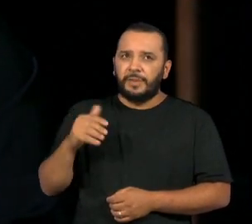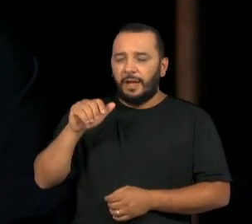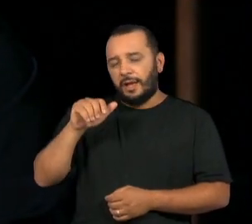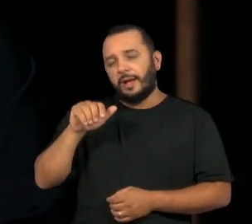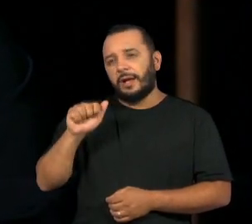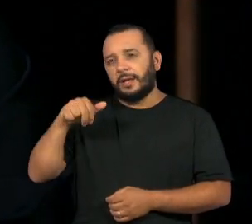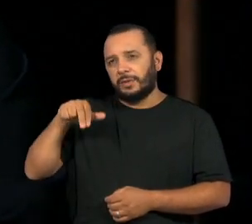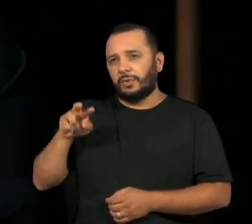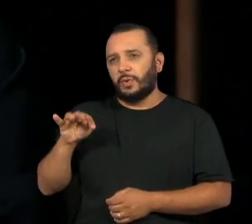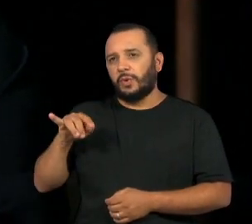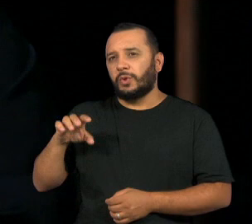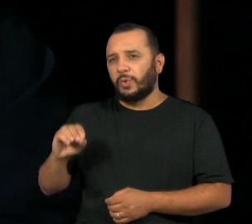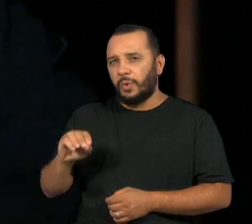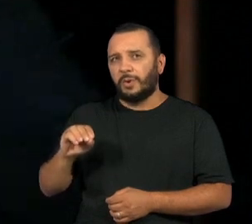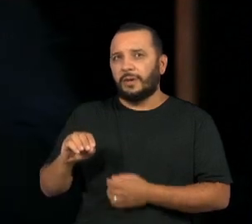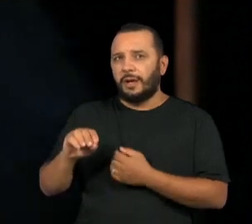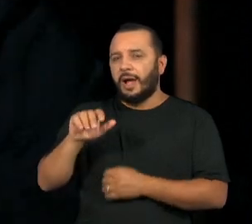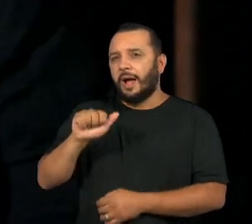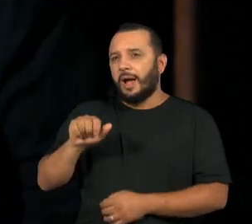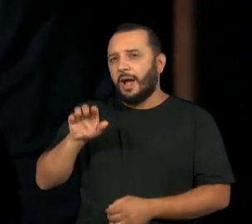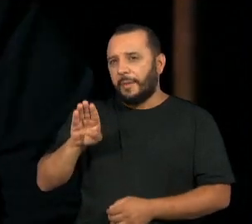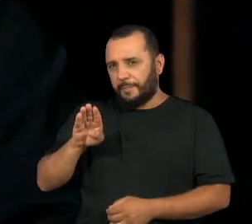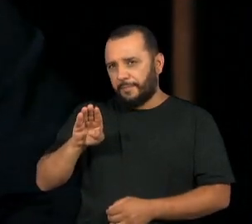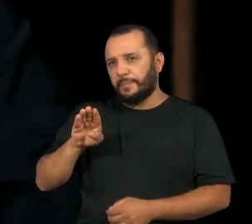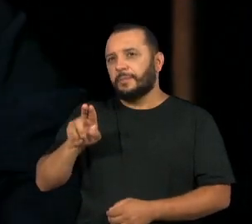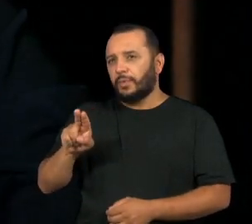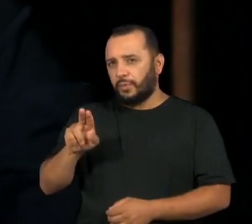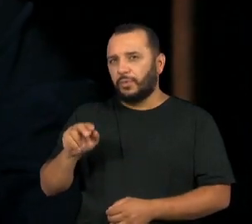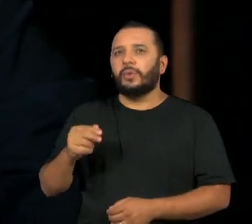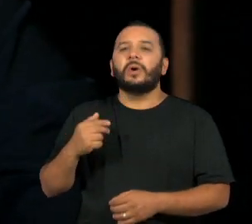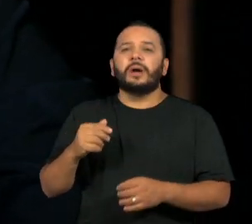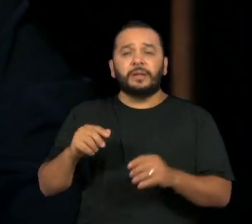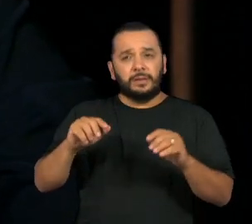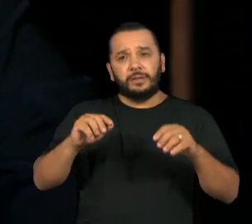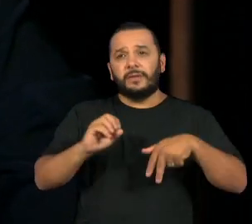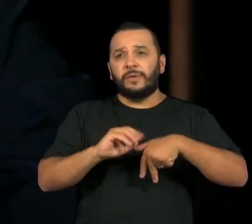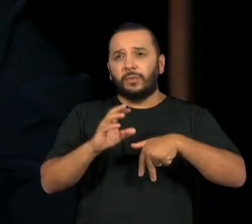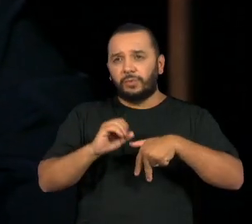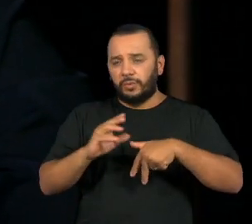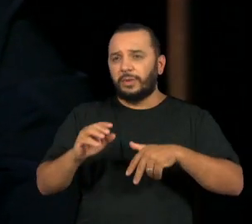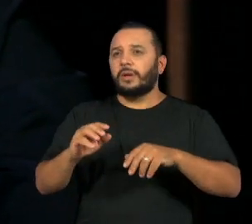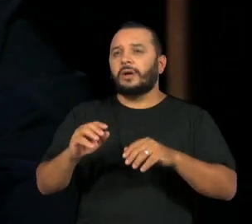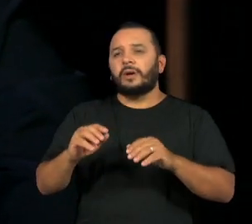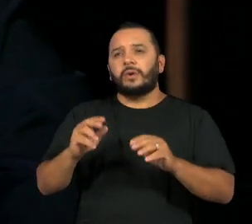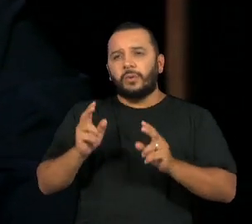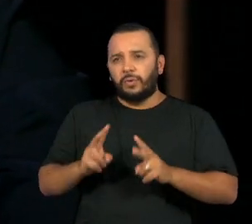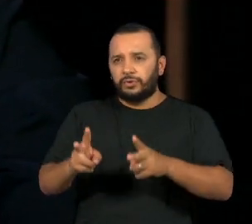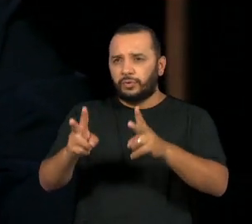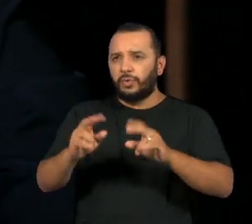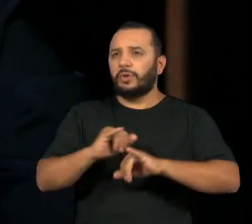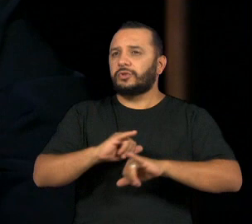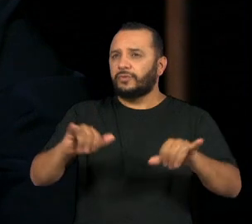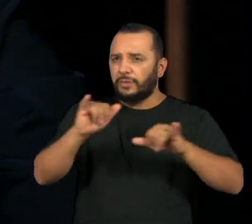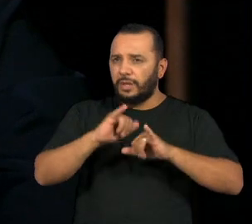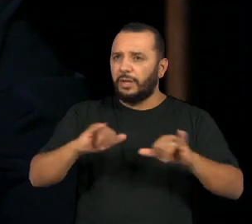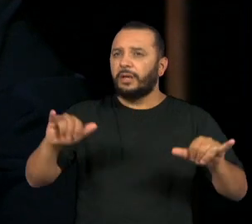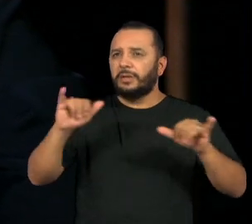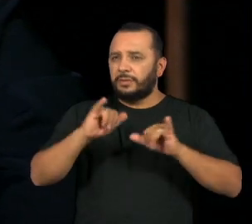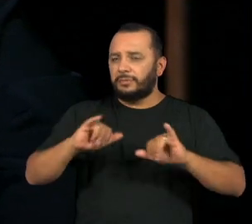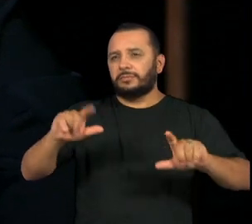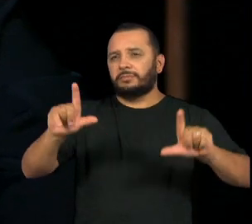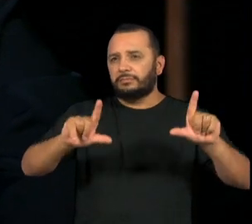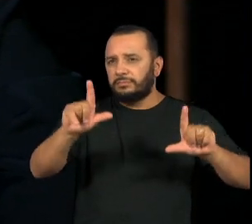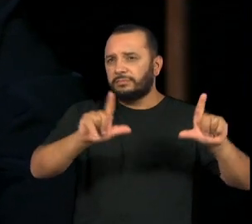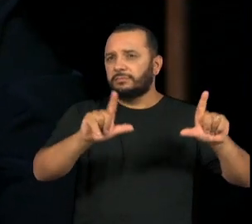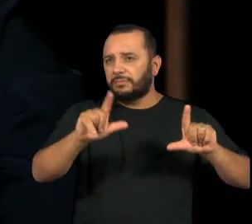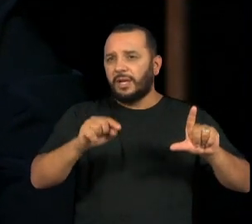logo em seguida, a TV Cultura continuou passando os programas dele. E não ligaram para mim, nem para o meu